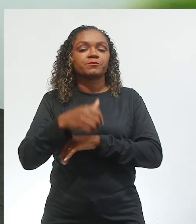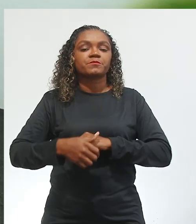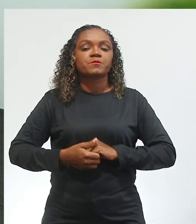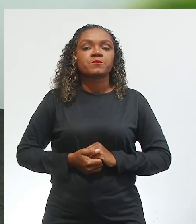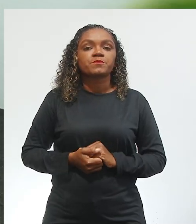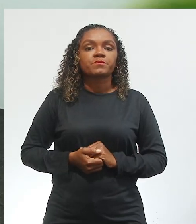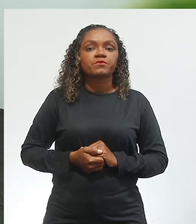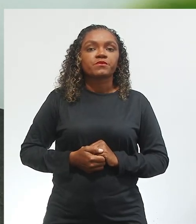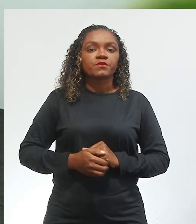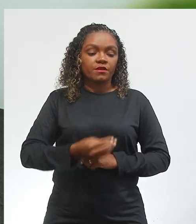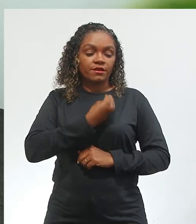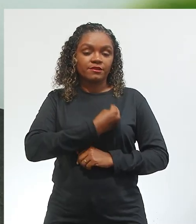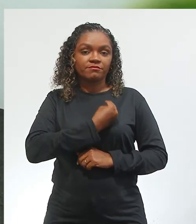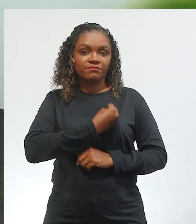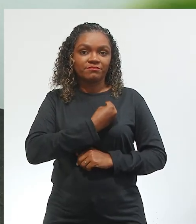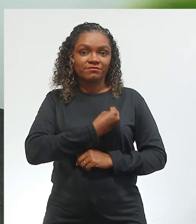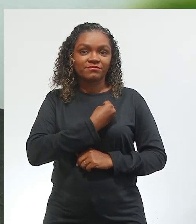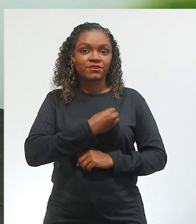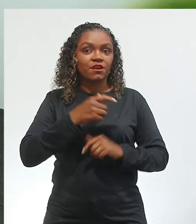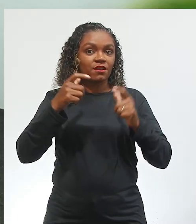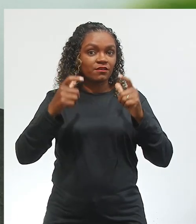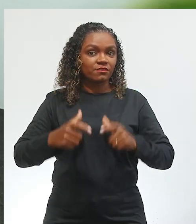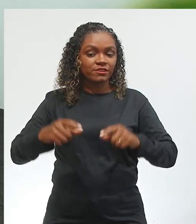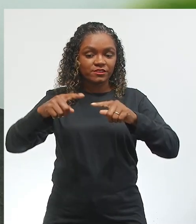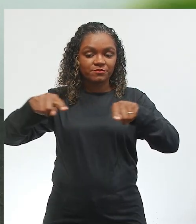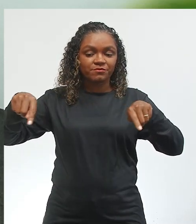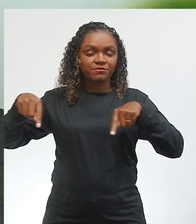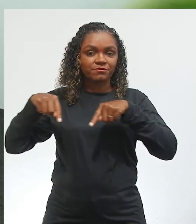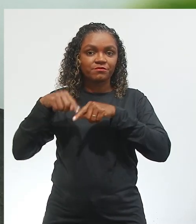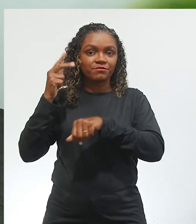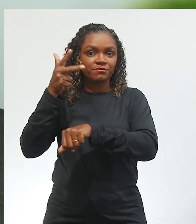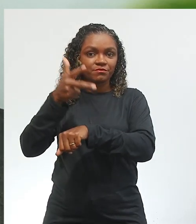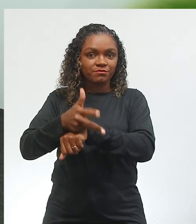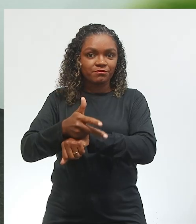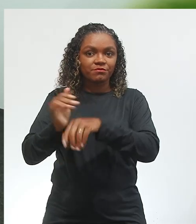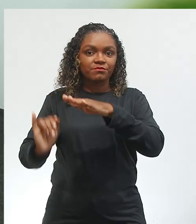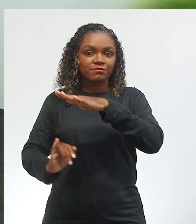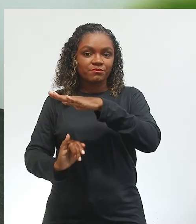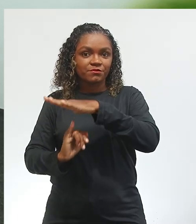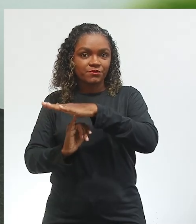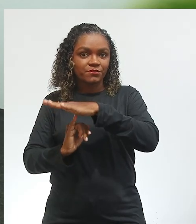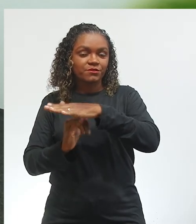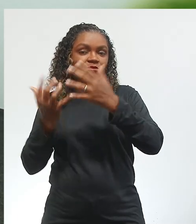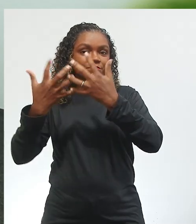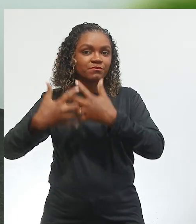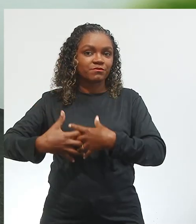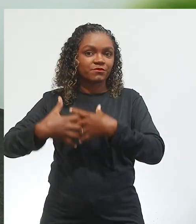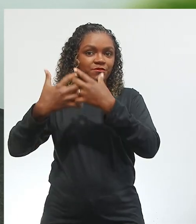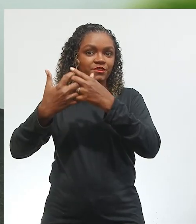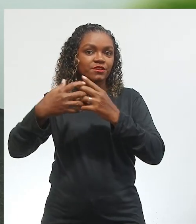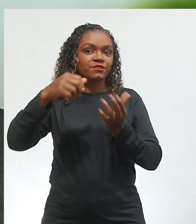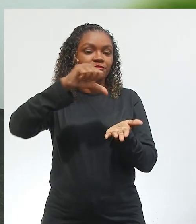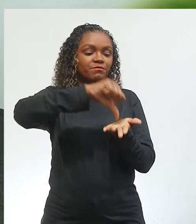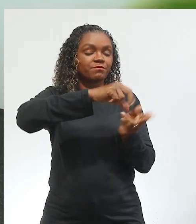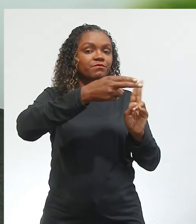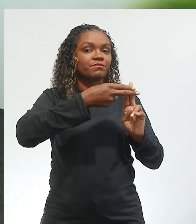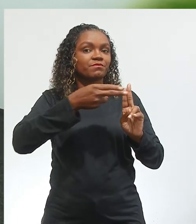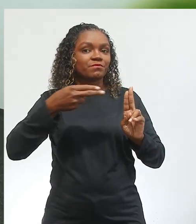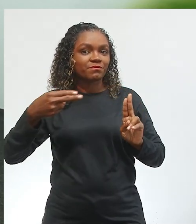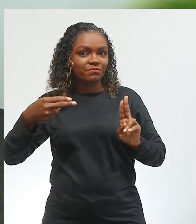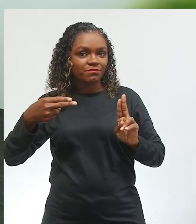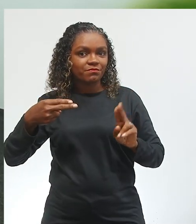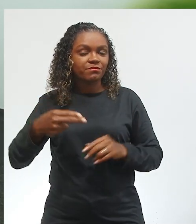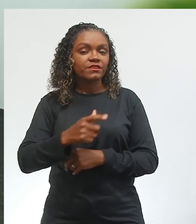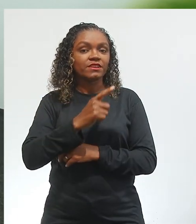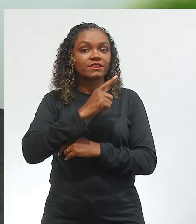preta. Eu estou no estúdio de gravação do IFRO Campus Porto Velho, Zona Norte. Ao